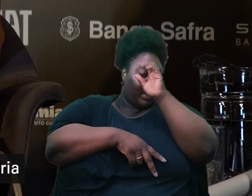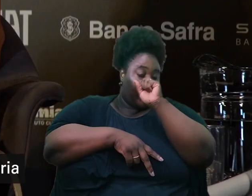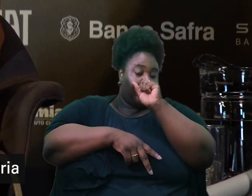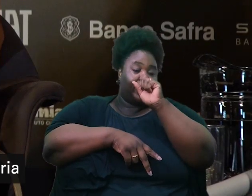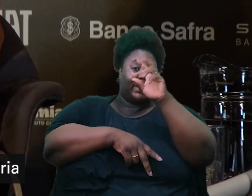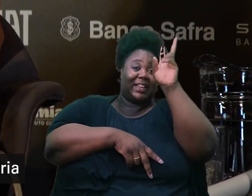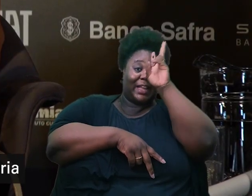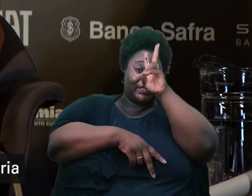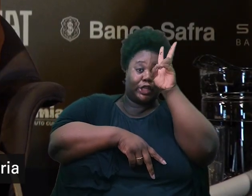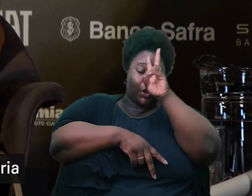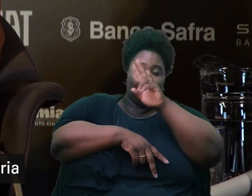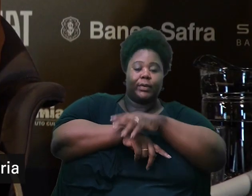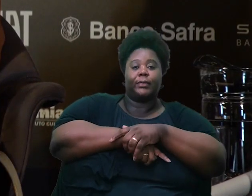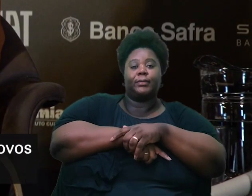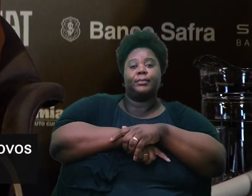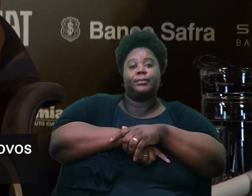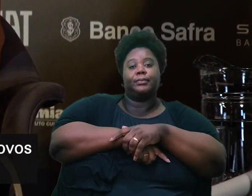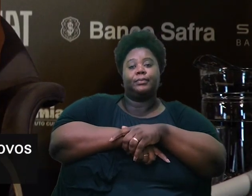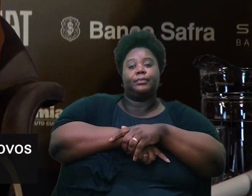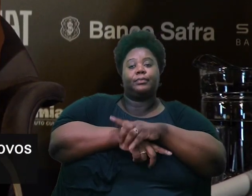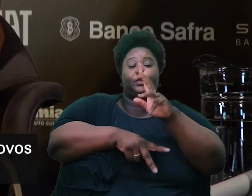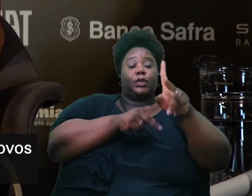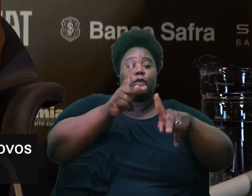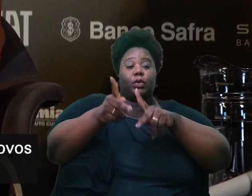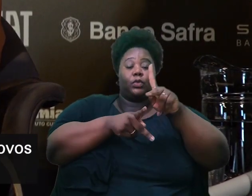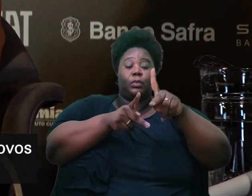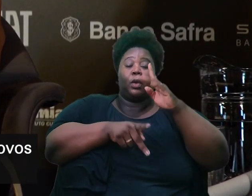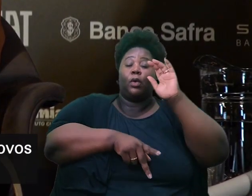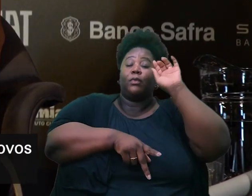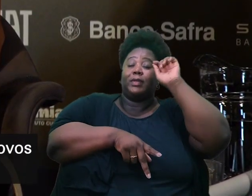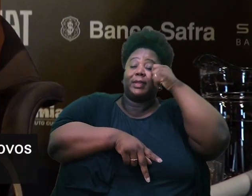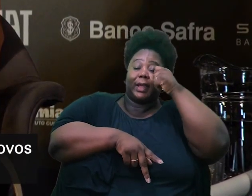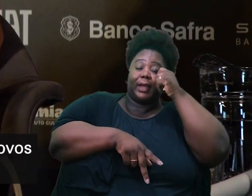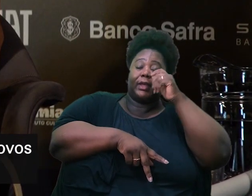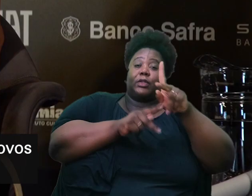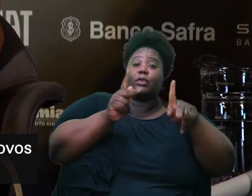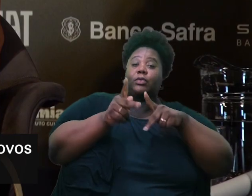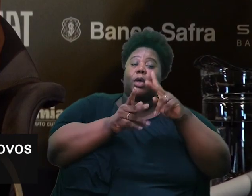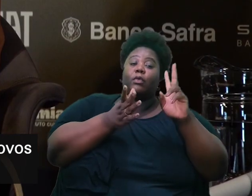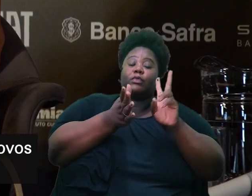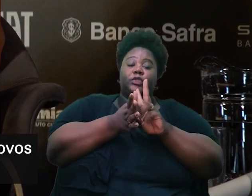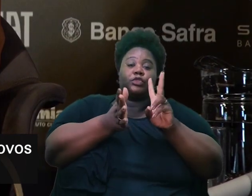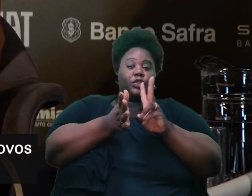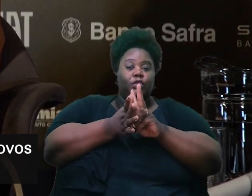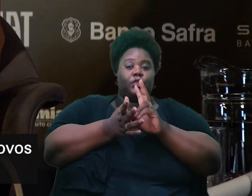da história dos povos negros, da história dos povos indígenas,